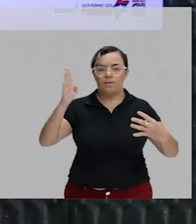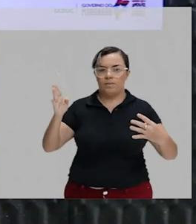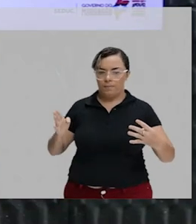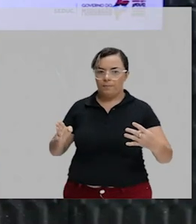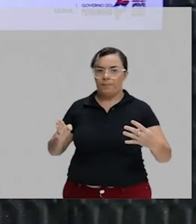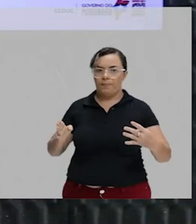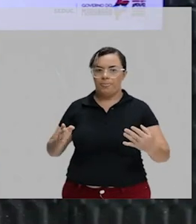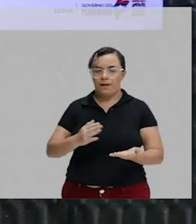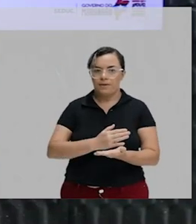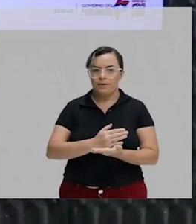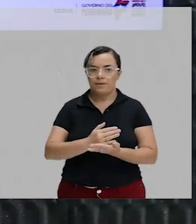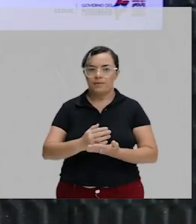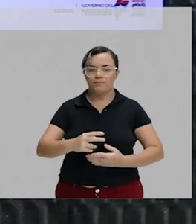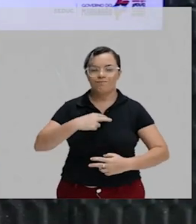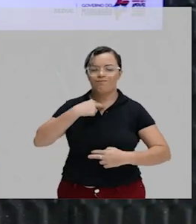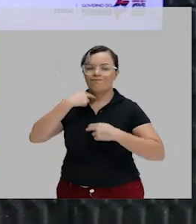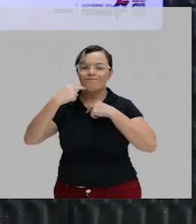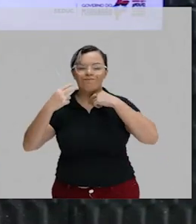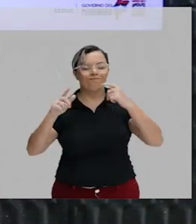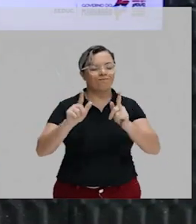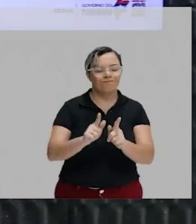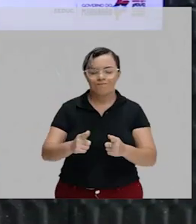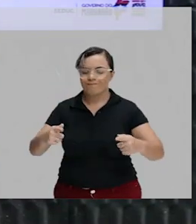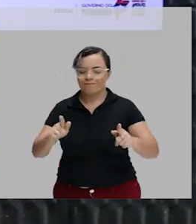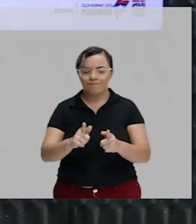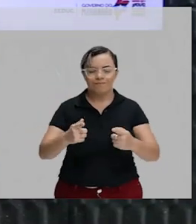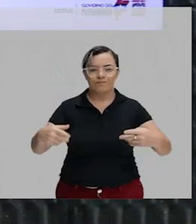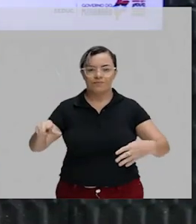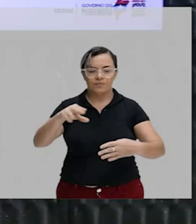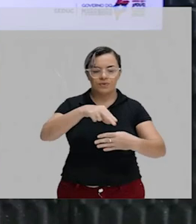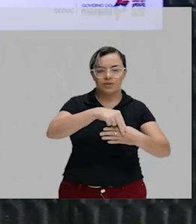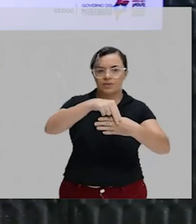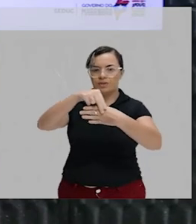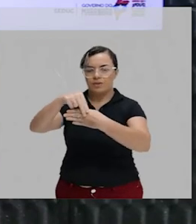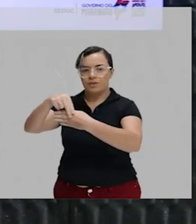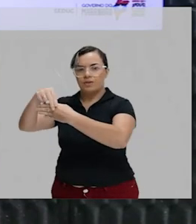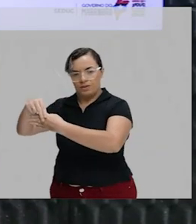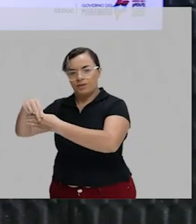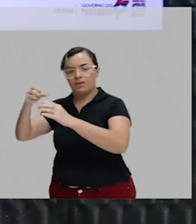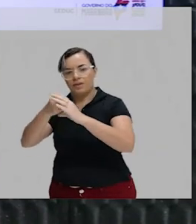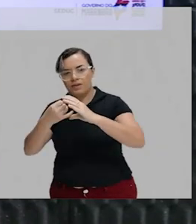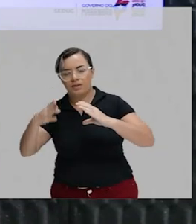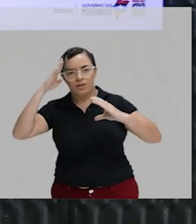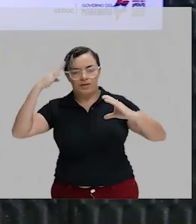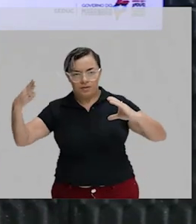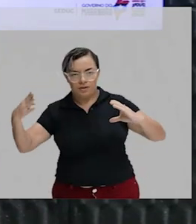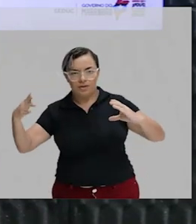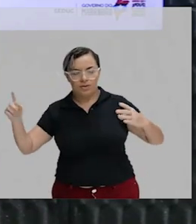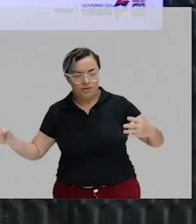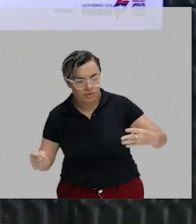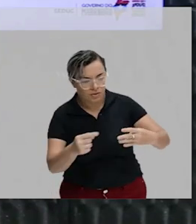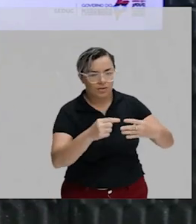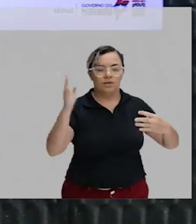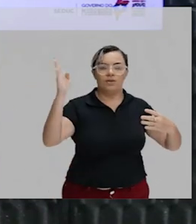cordel que é um poema cheio de Musicalidade característica principal do simbolismo e o simbolismo no Brasil tem temos